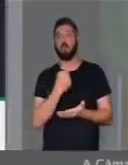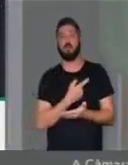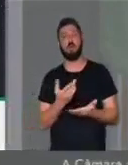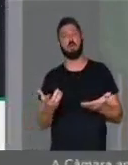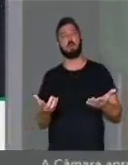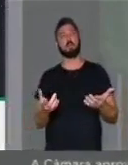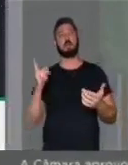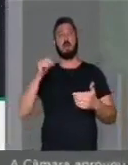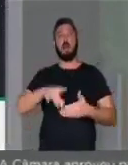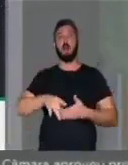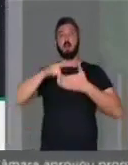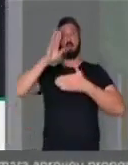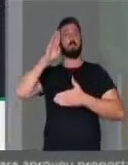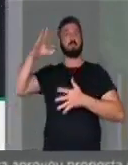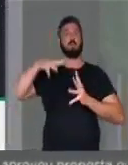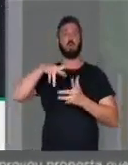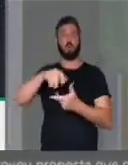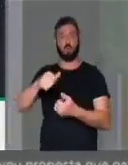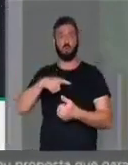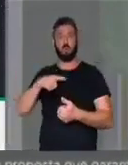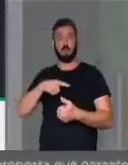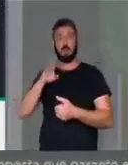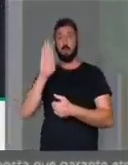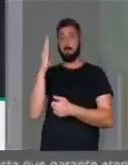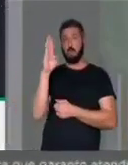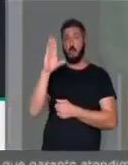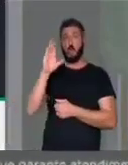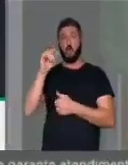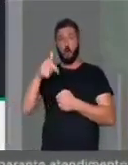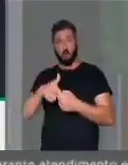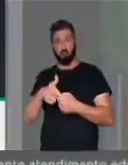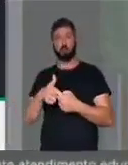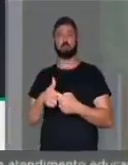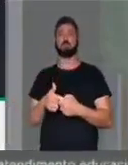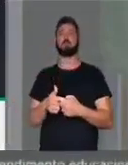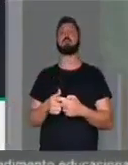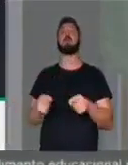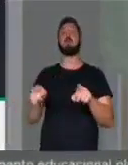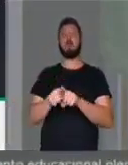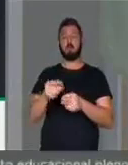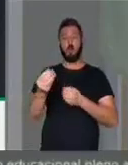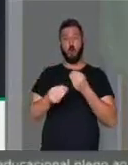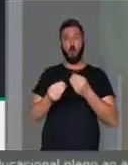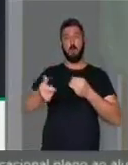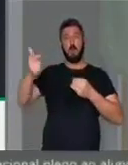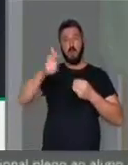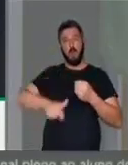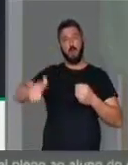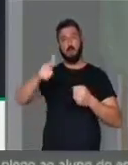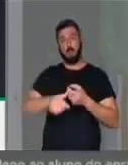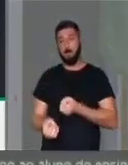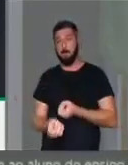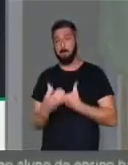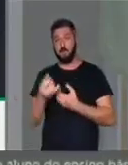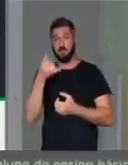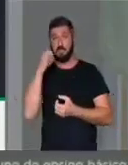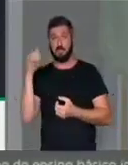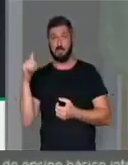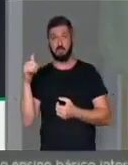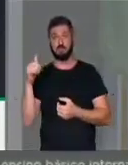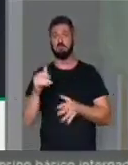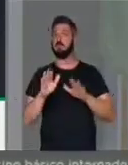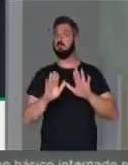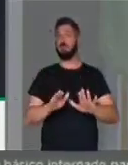estarmos entre os líderes mundiais no uso de biocombustíveis e das fontes renováveis de produção